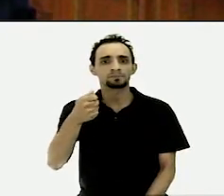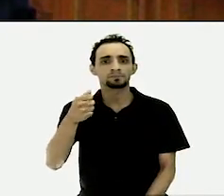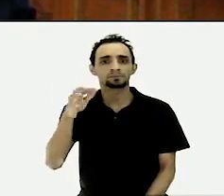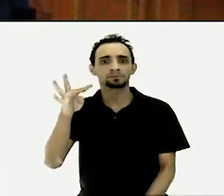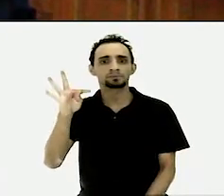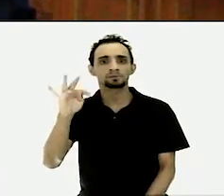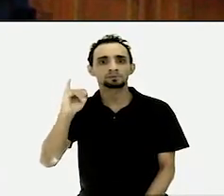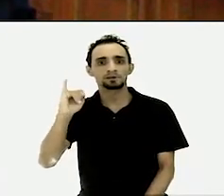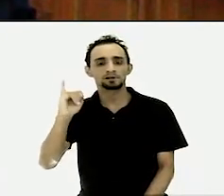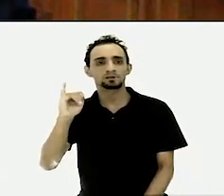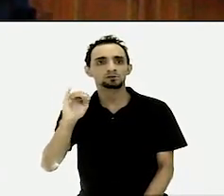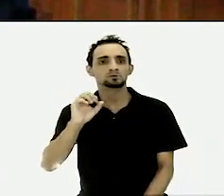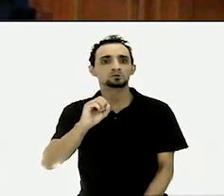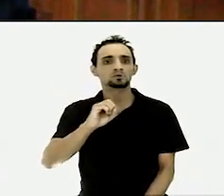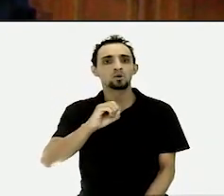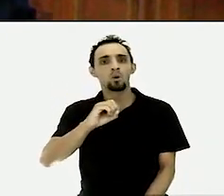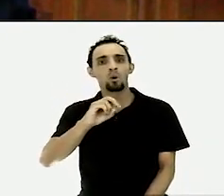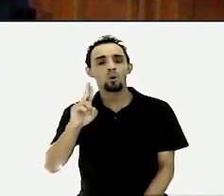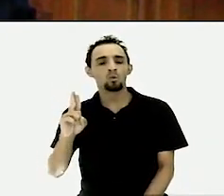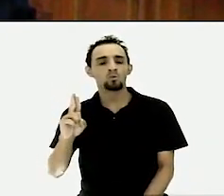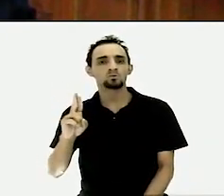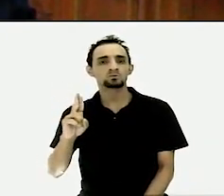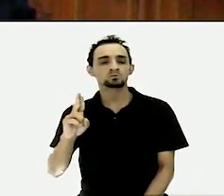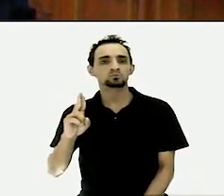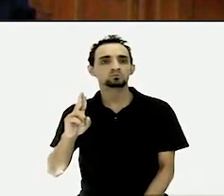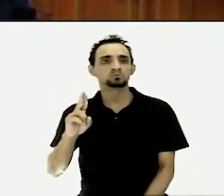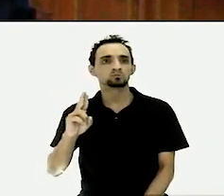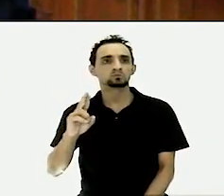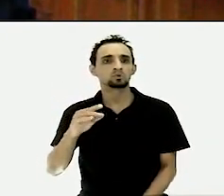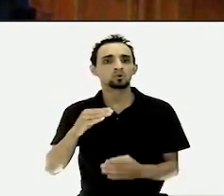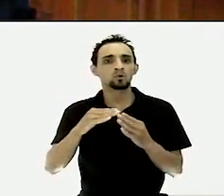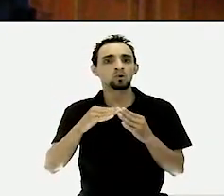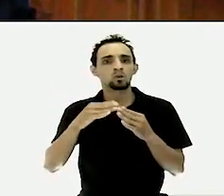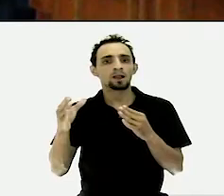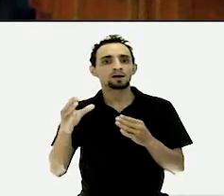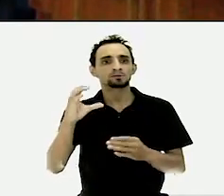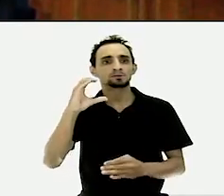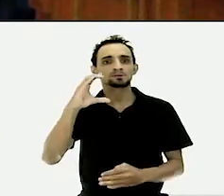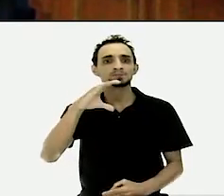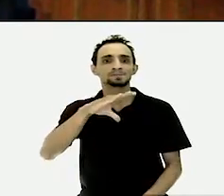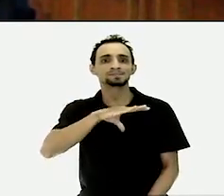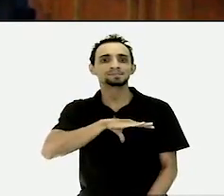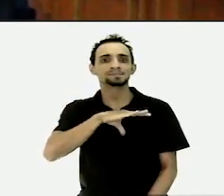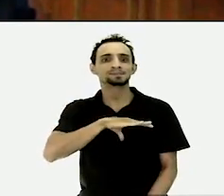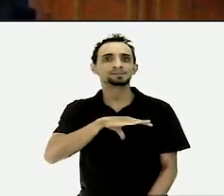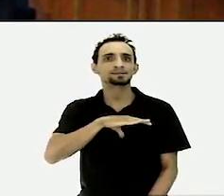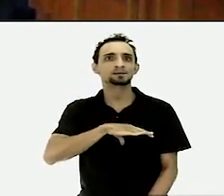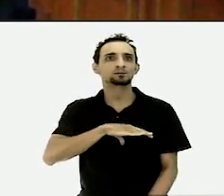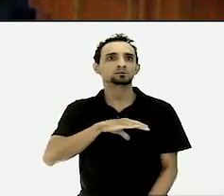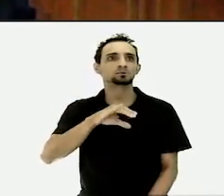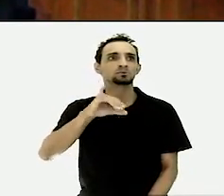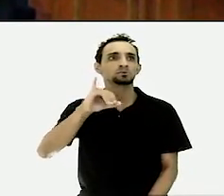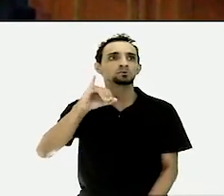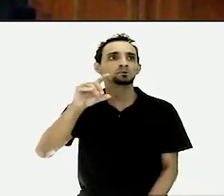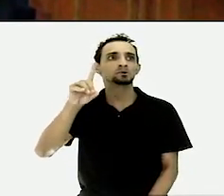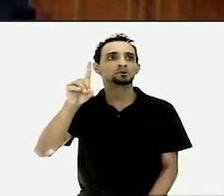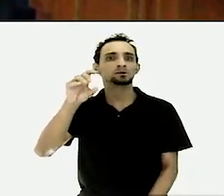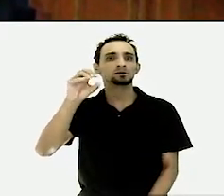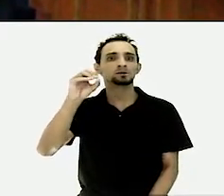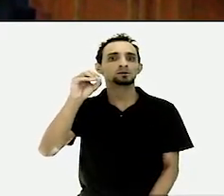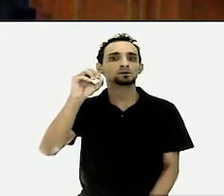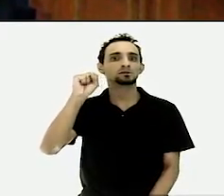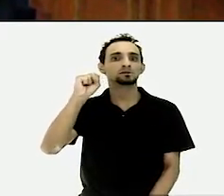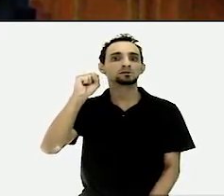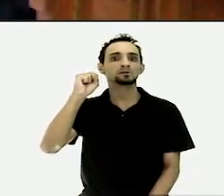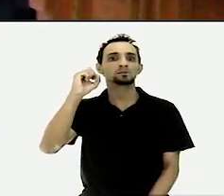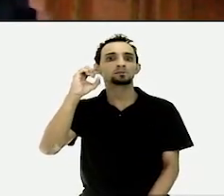Orientar se a Prefeitura disponibiliza alguma assessoria jurídica... Perfeito. No sentido de que pessoas que perderam isso aí, entram com mandado